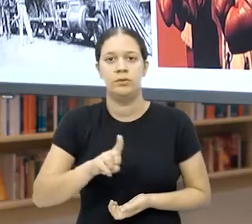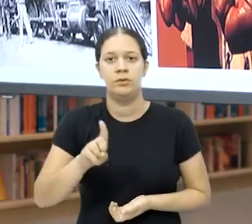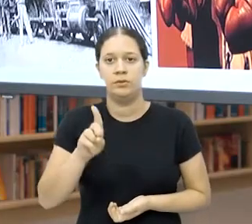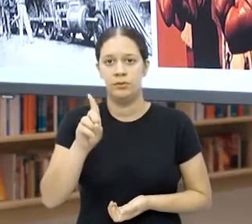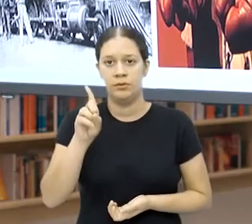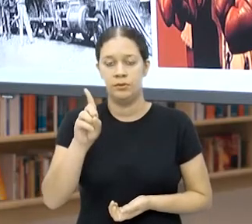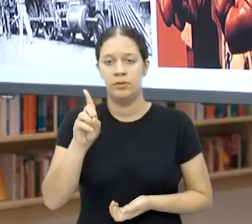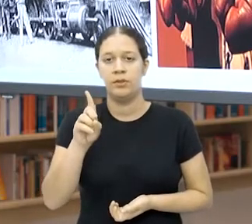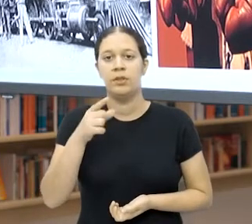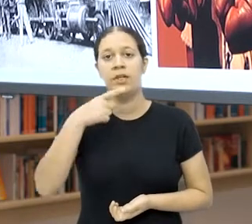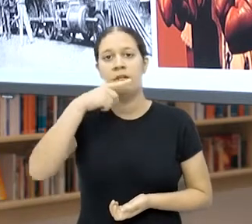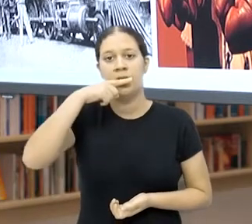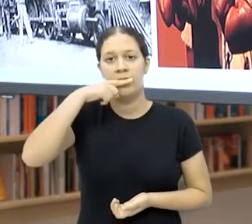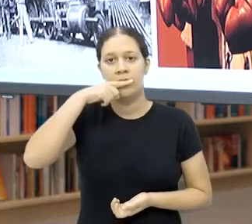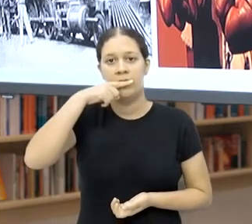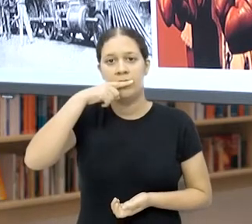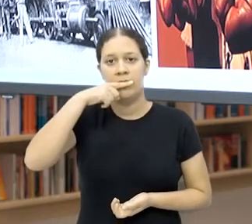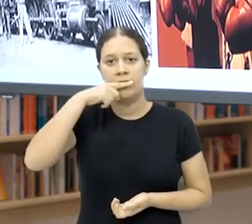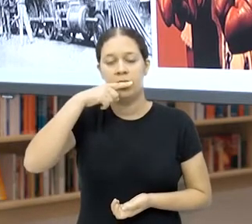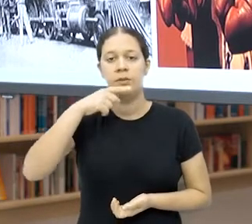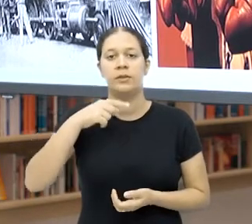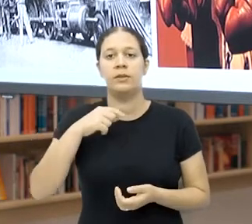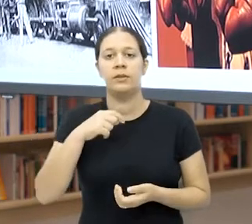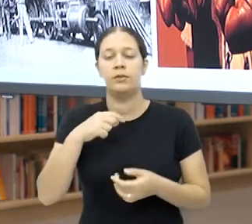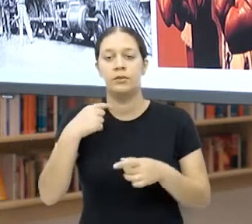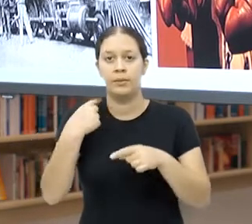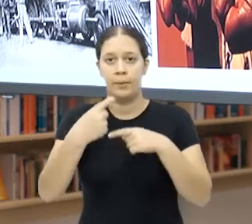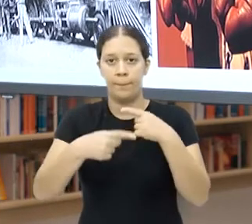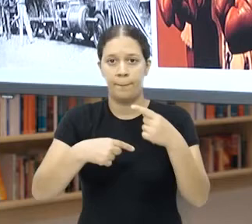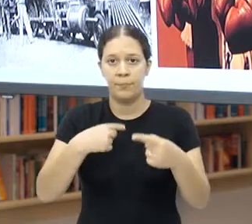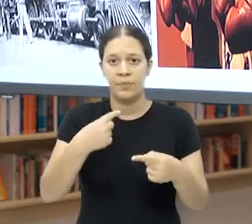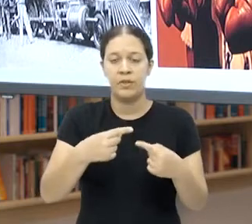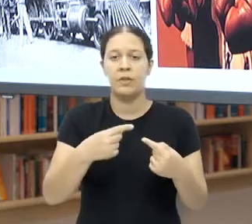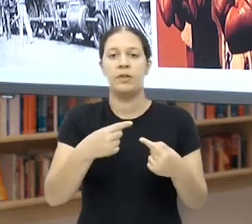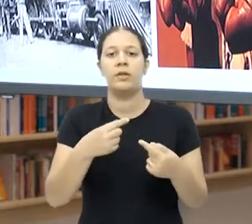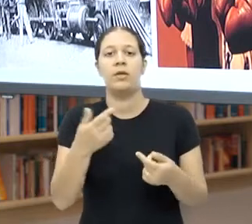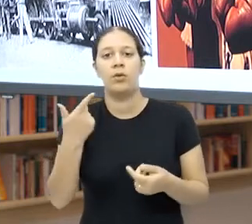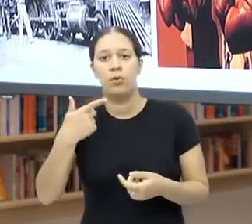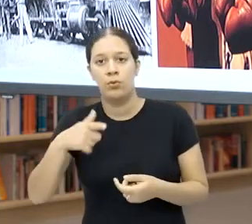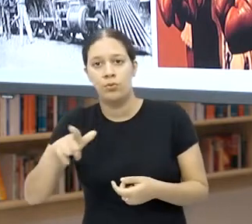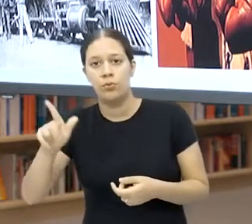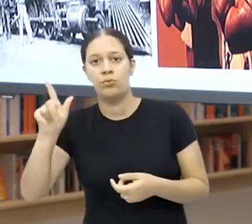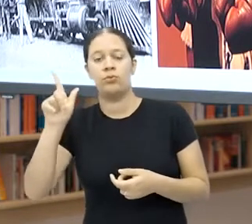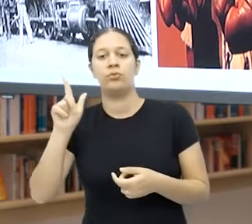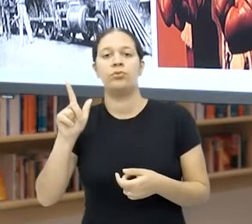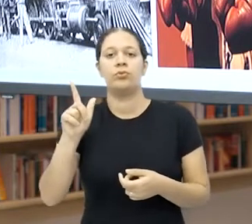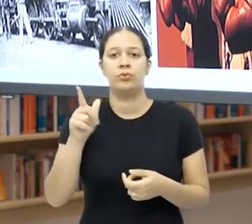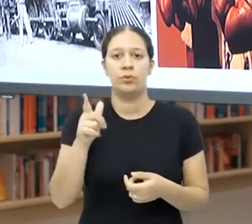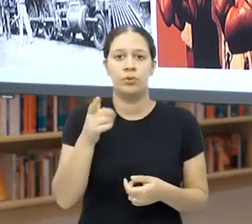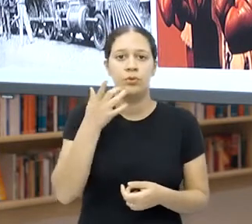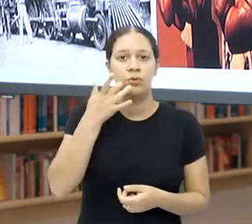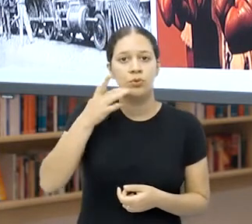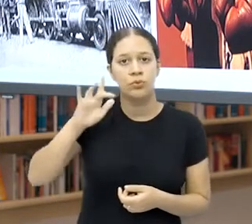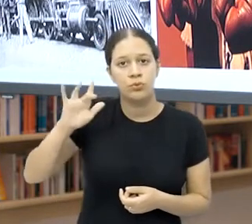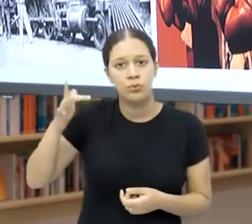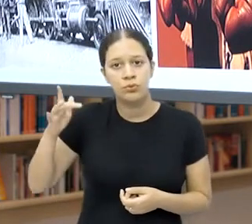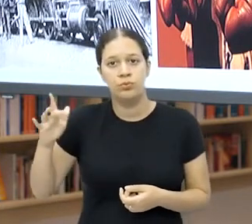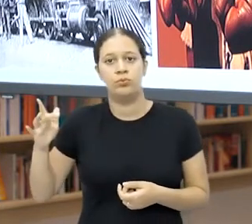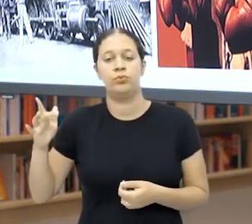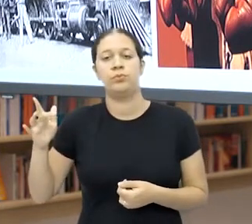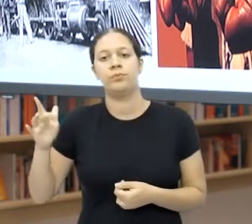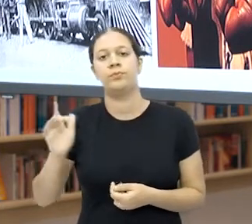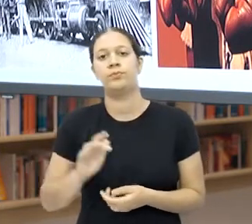de quê? De cana-de-açúcar. Em seguida, Minas Gerais, com a produção do ouro e do